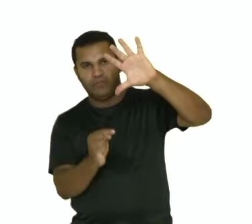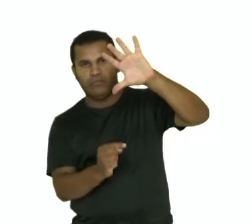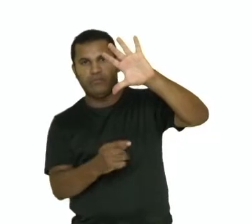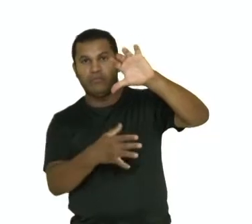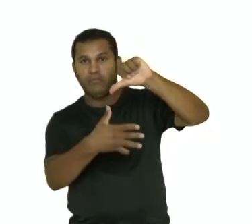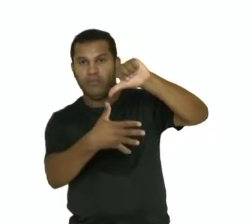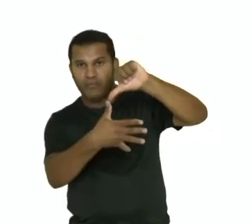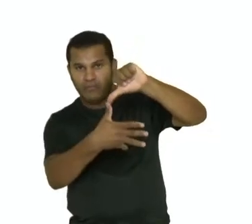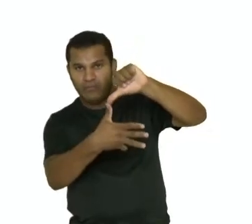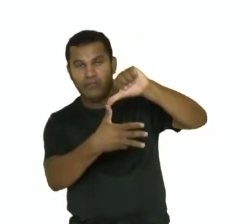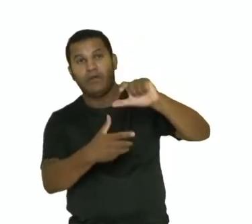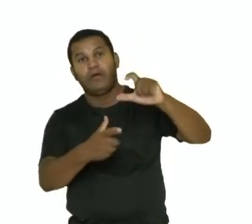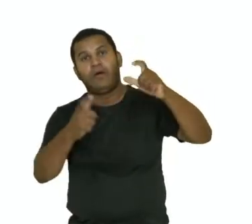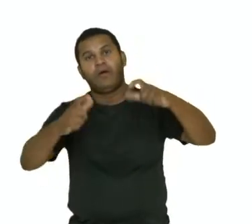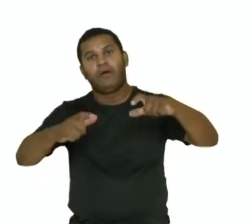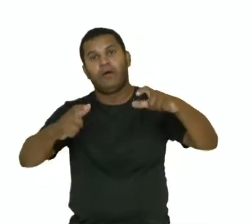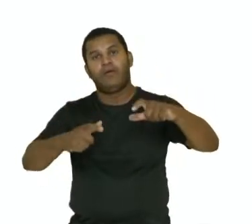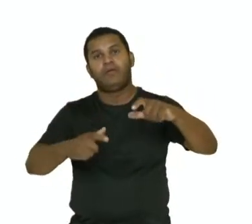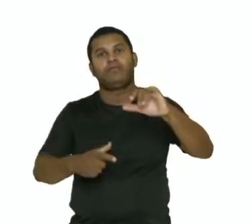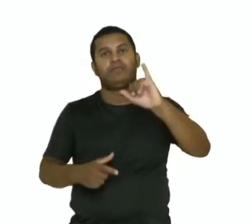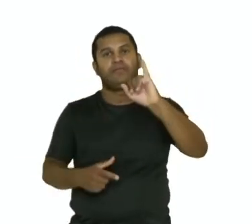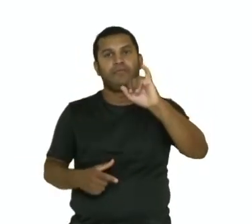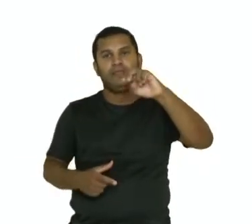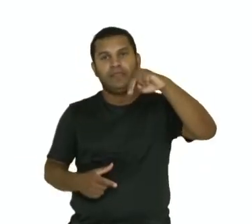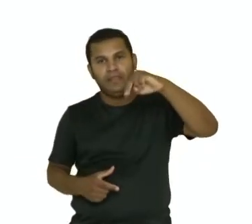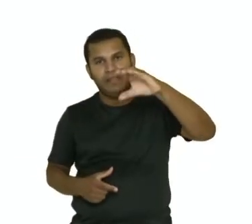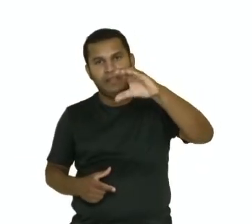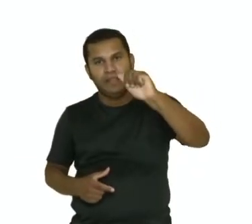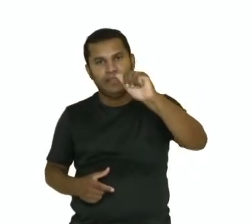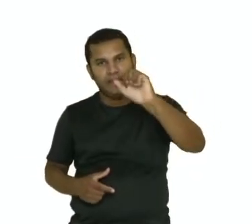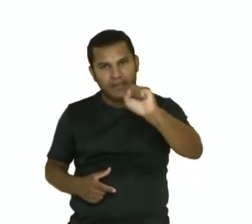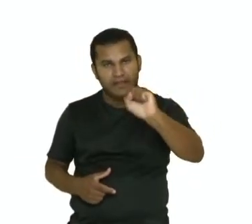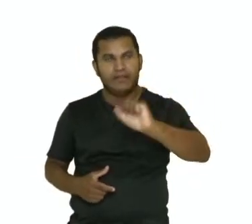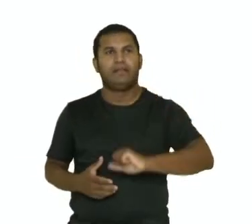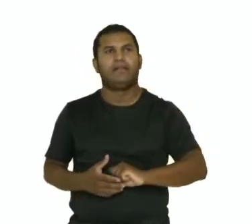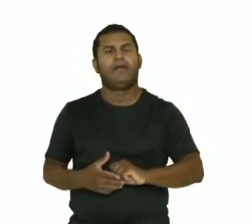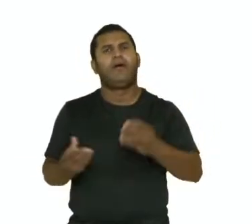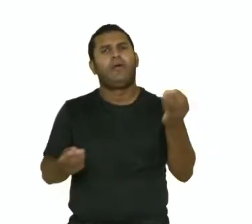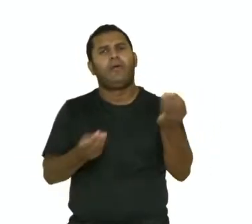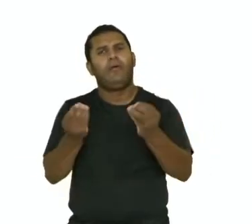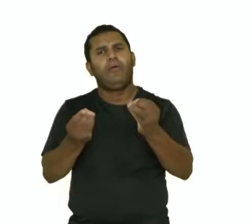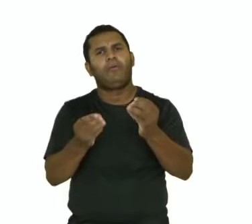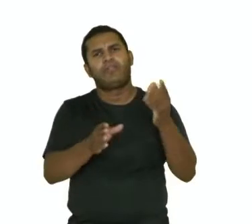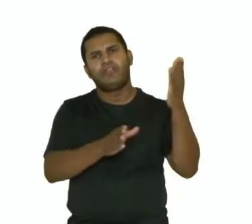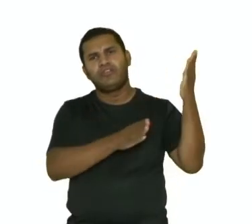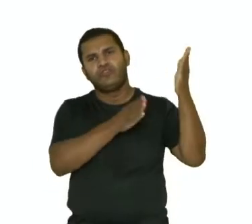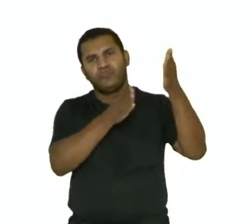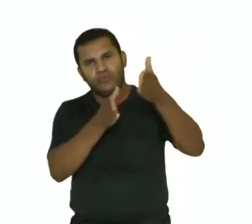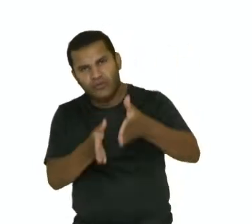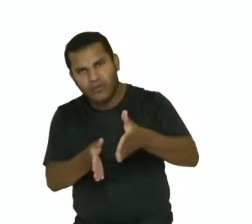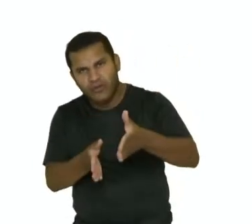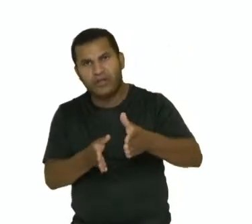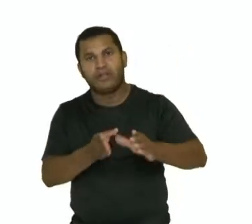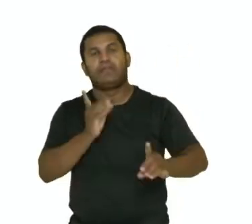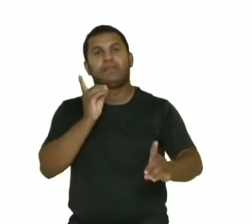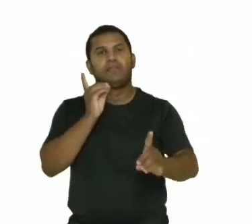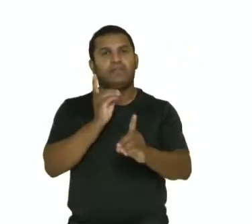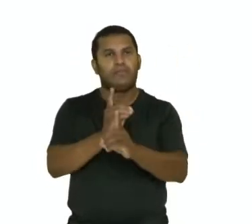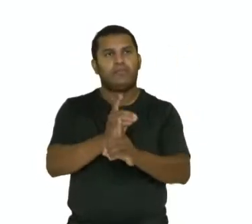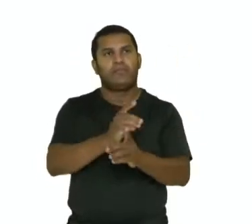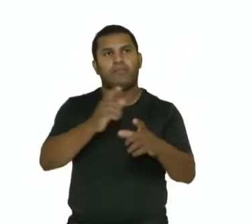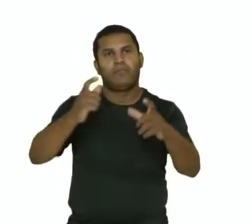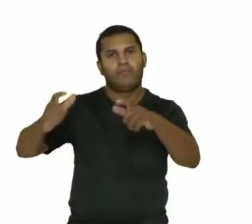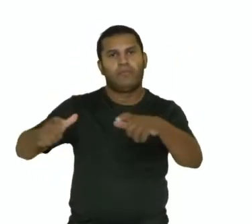compreender como se deu a conquista do Império Inca, analisar os impactos da conquista espanhola para